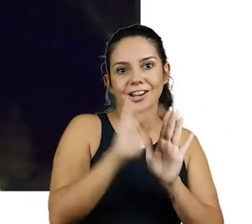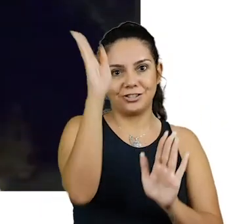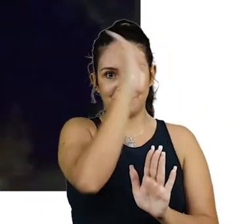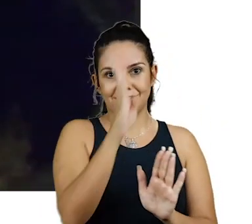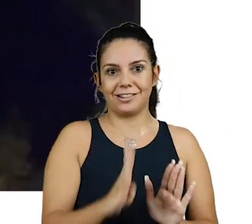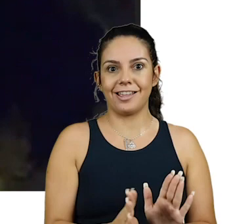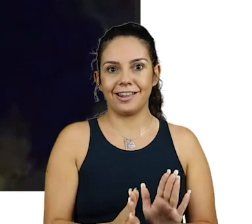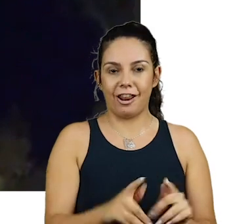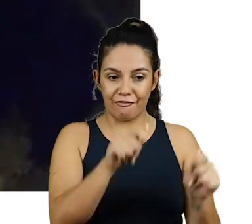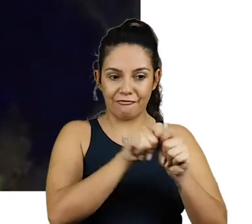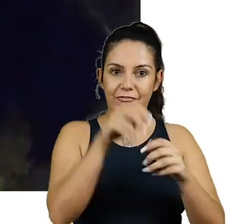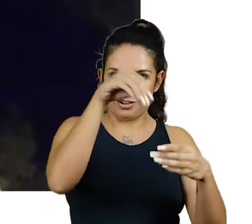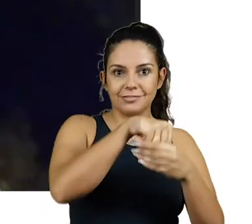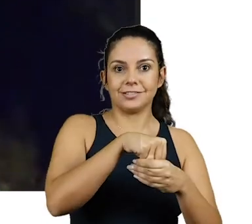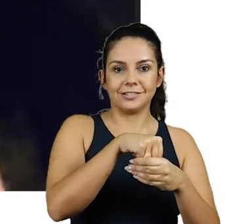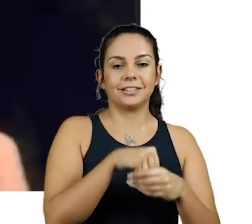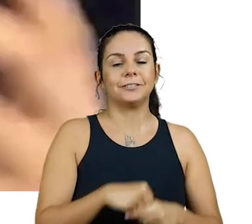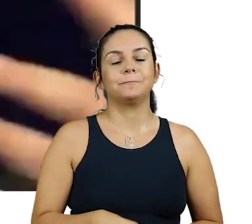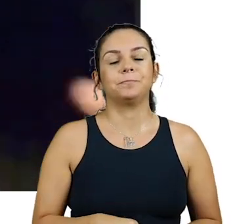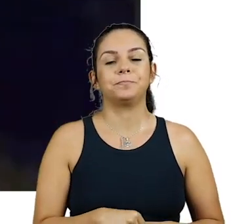brasileira,